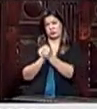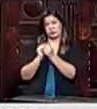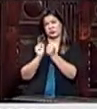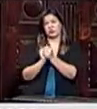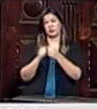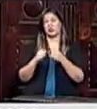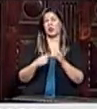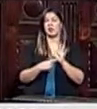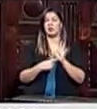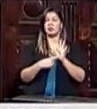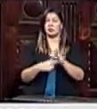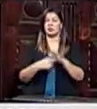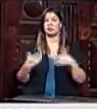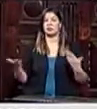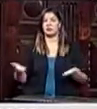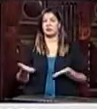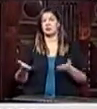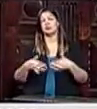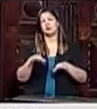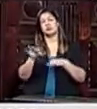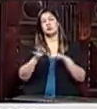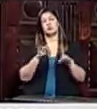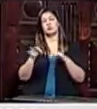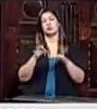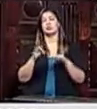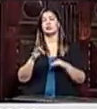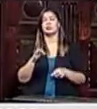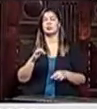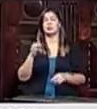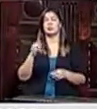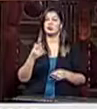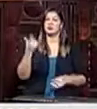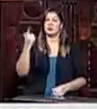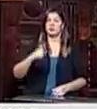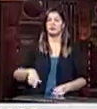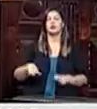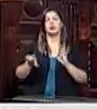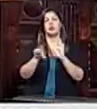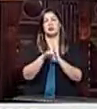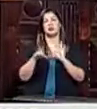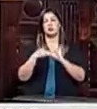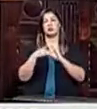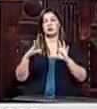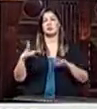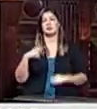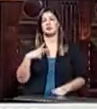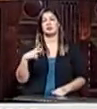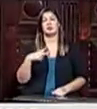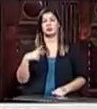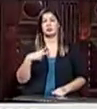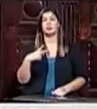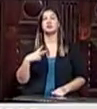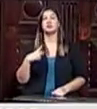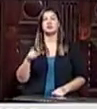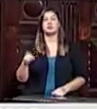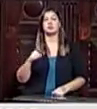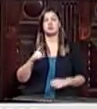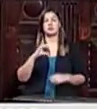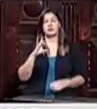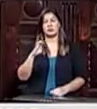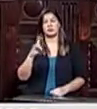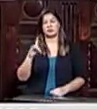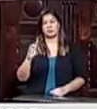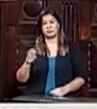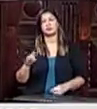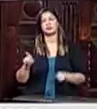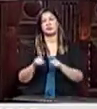aqui hoje um projeto de revogar a lei que autoriza a privatização da SEDAI. E distribuímos uma nota